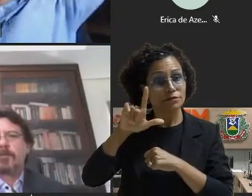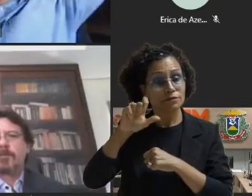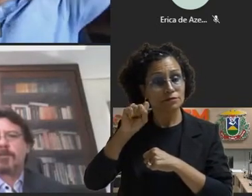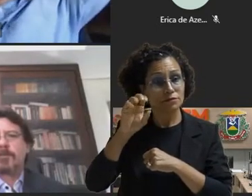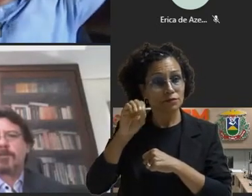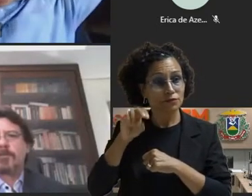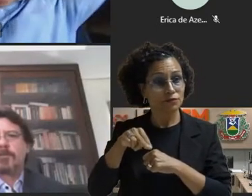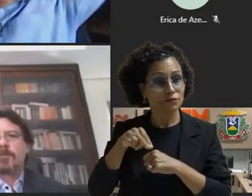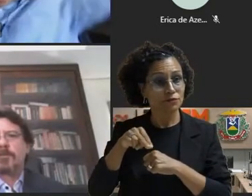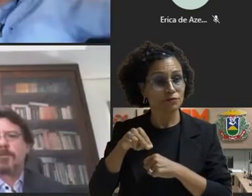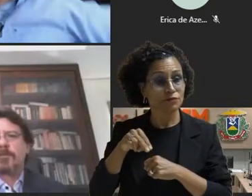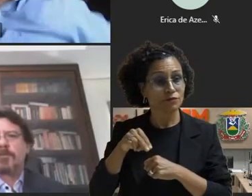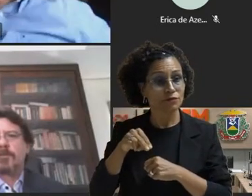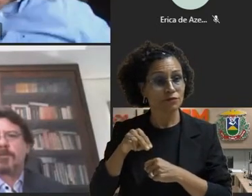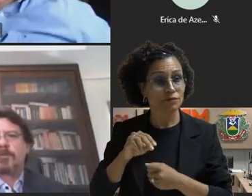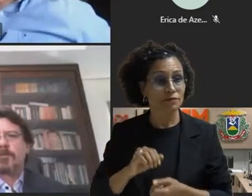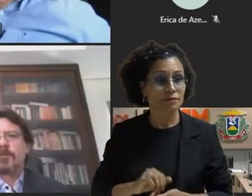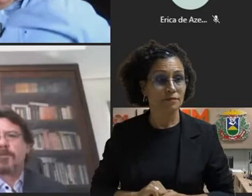Acompanho.